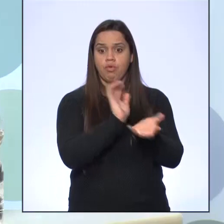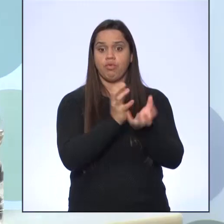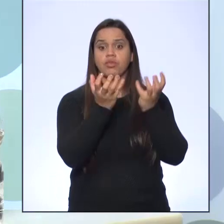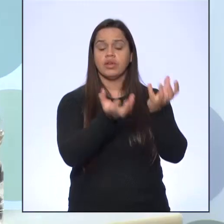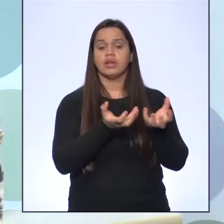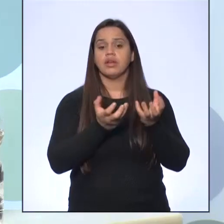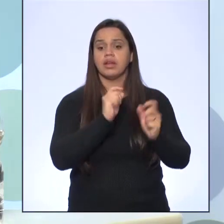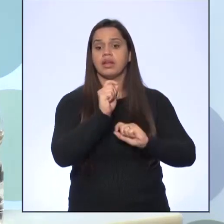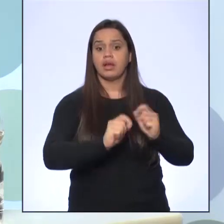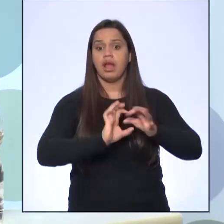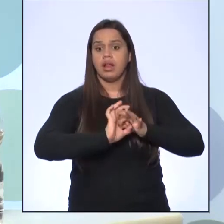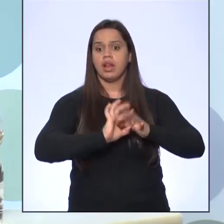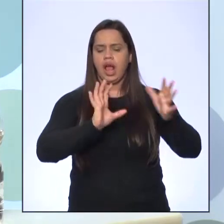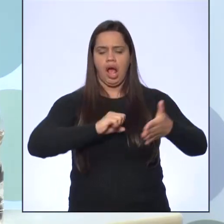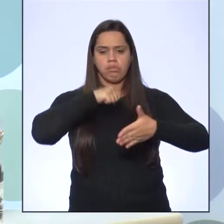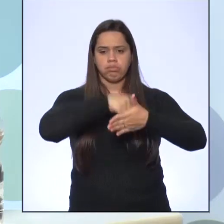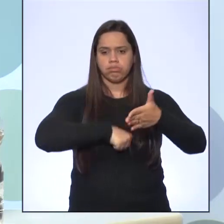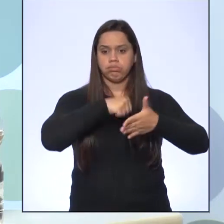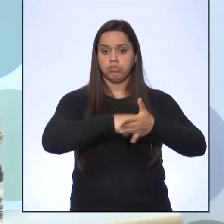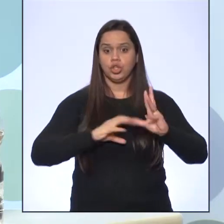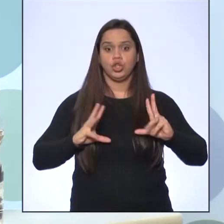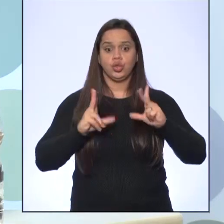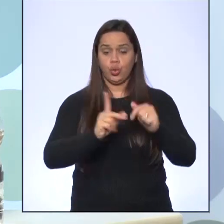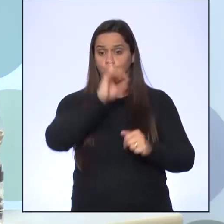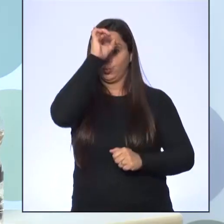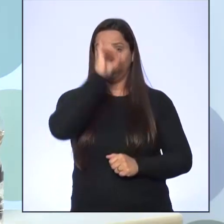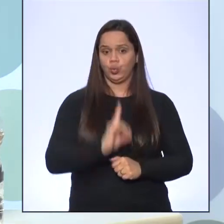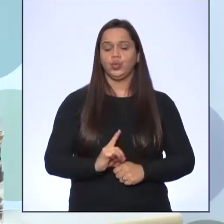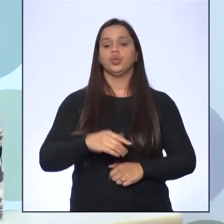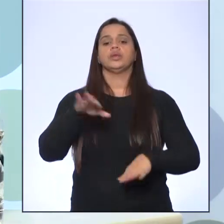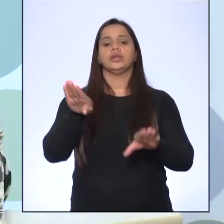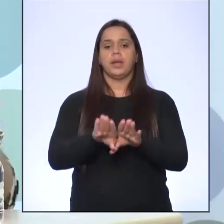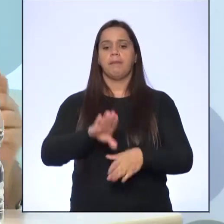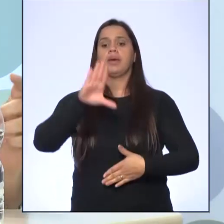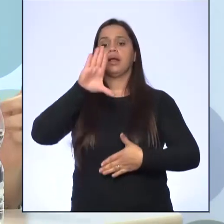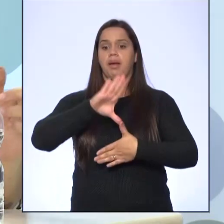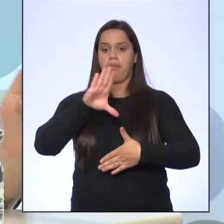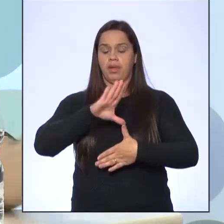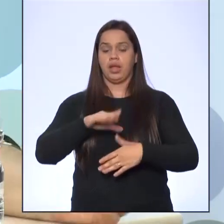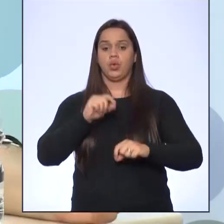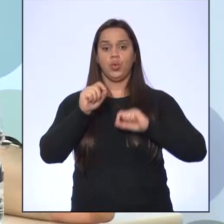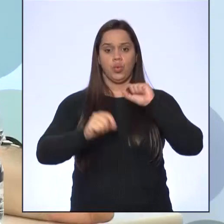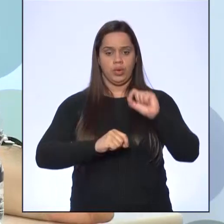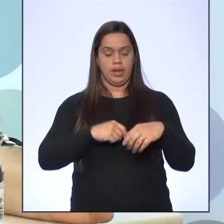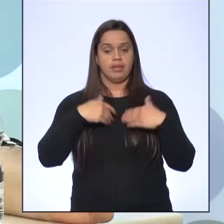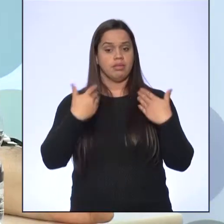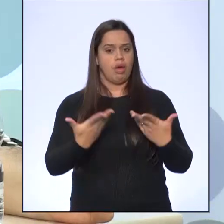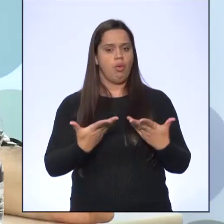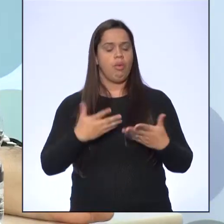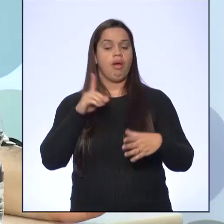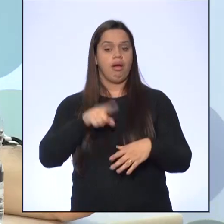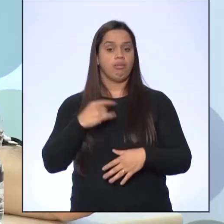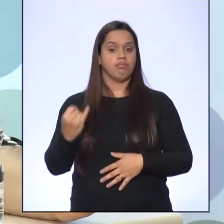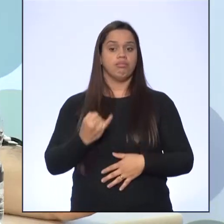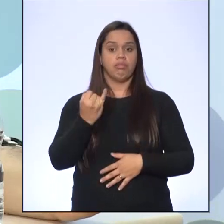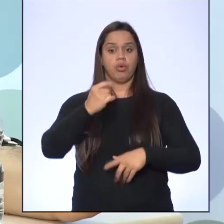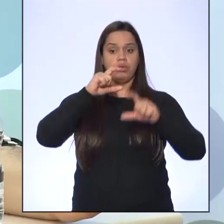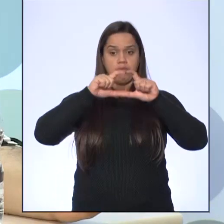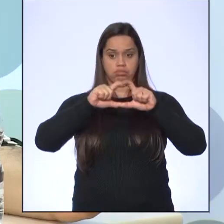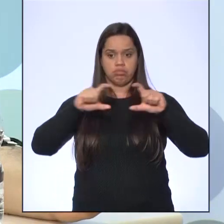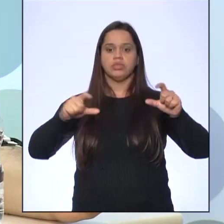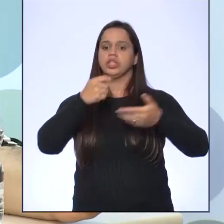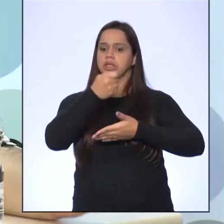mobilizando aqui e lutando por esses direitos também na América. Então, acho importante esse trecho,